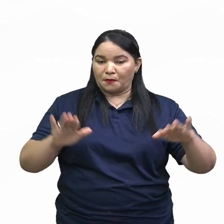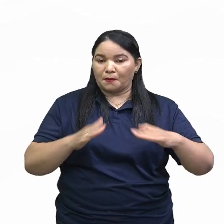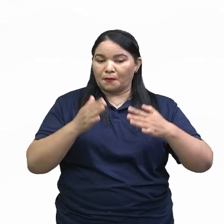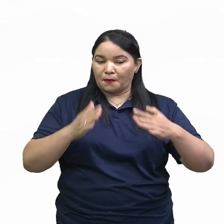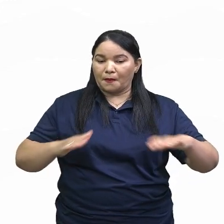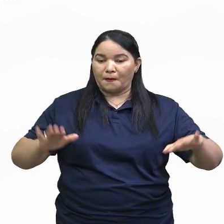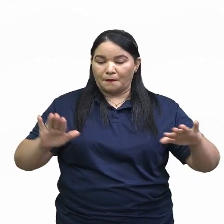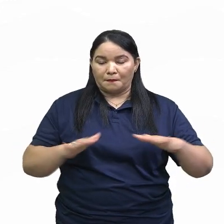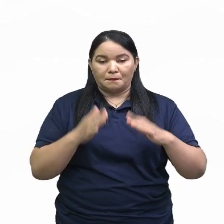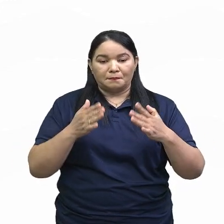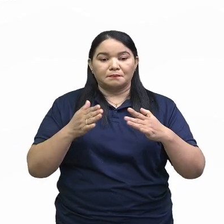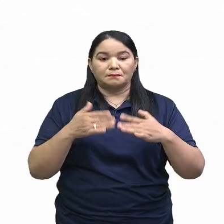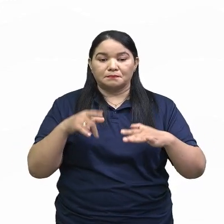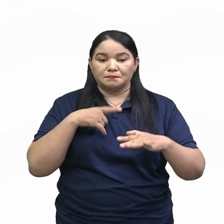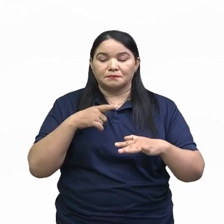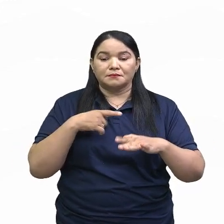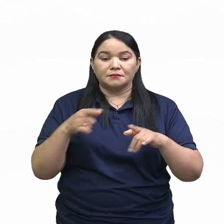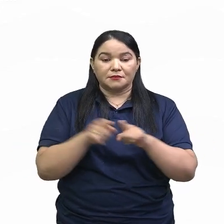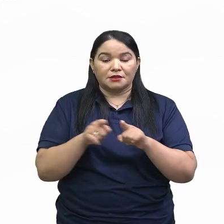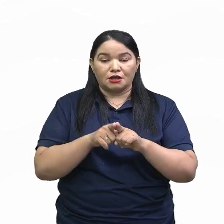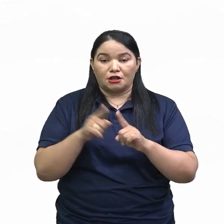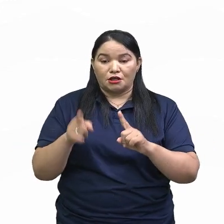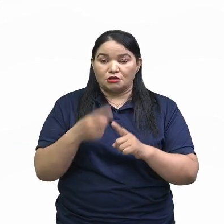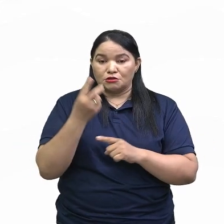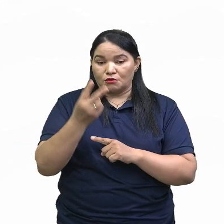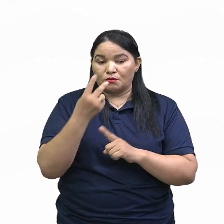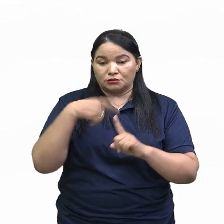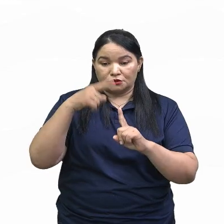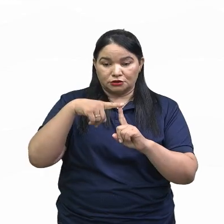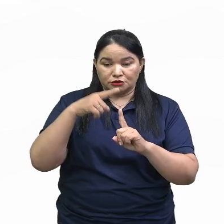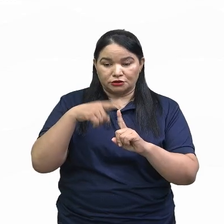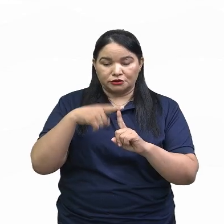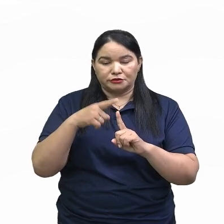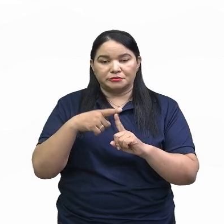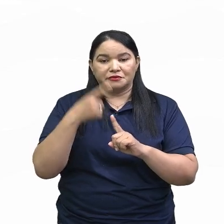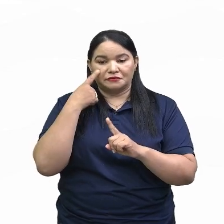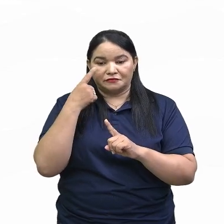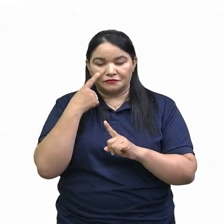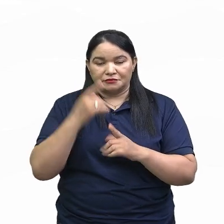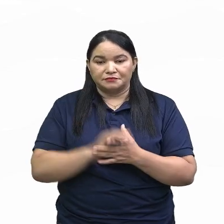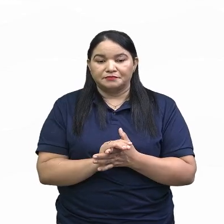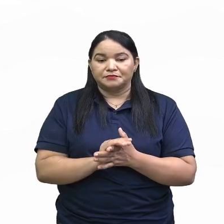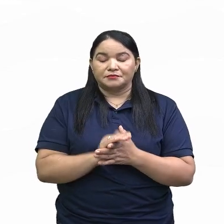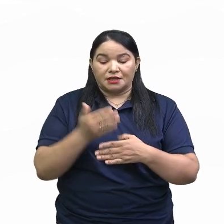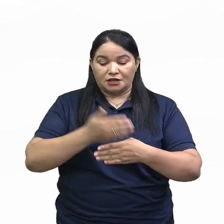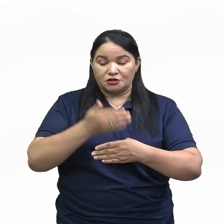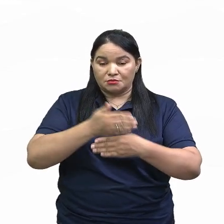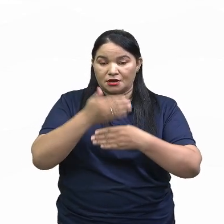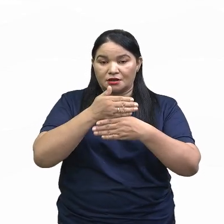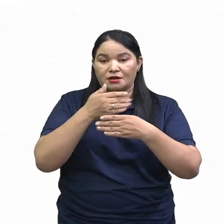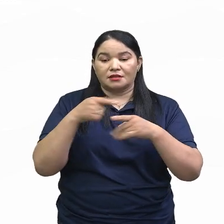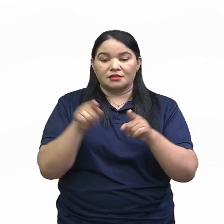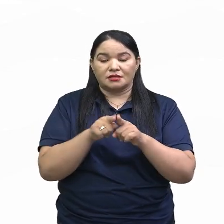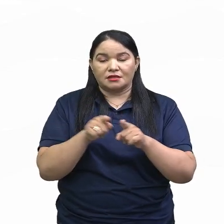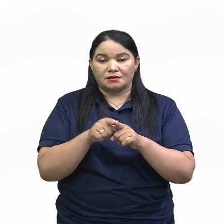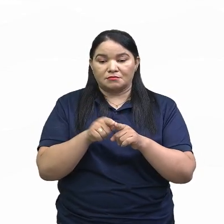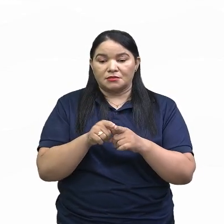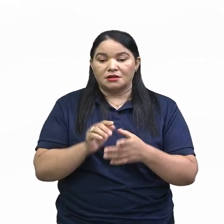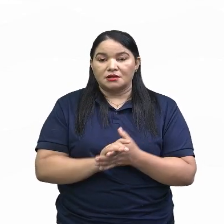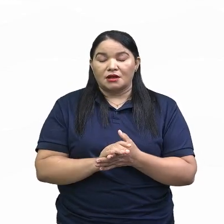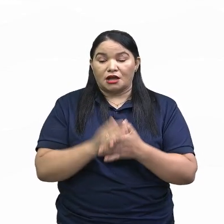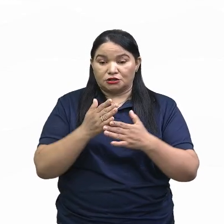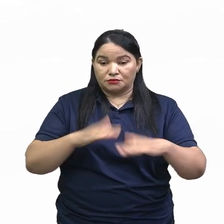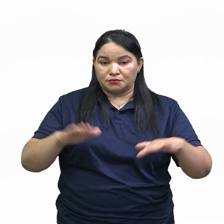E aí existem dois tipos de usinas maremotrizes, a de barragem e a de coluna de água